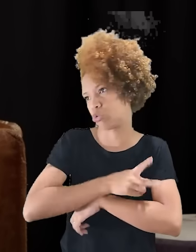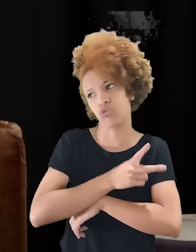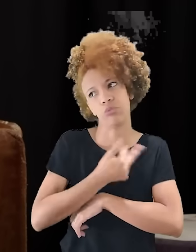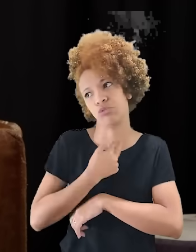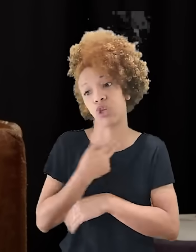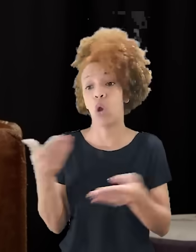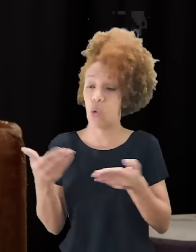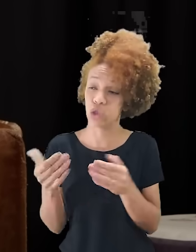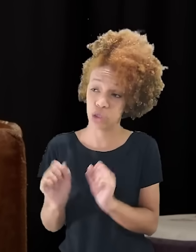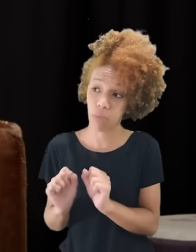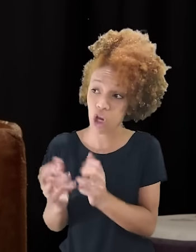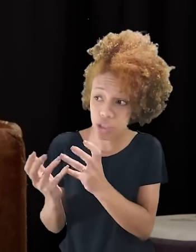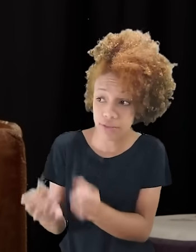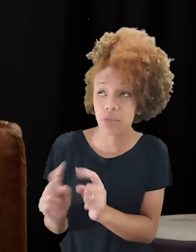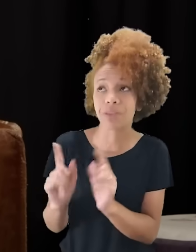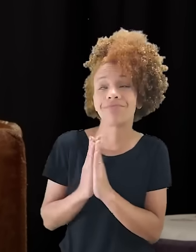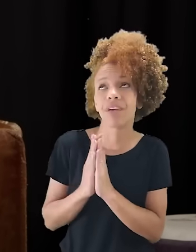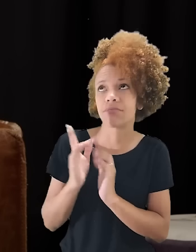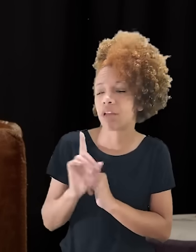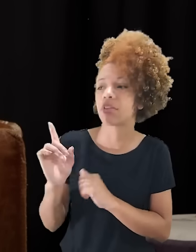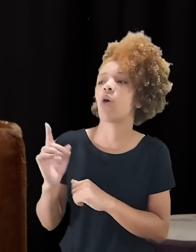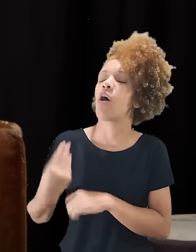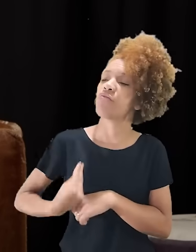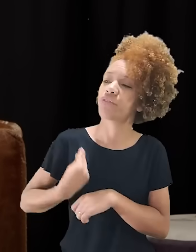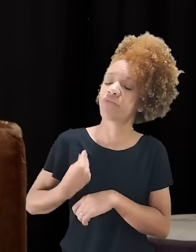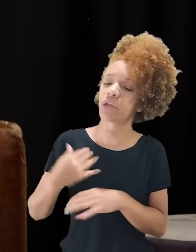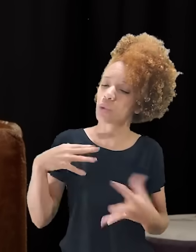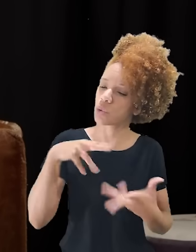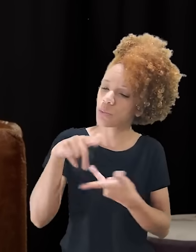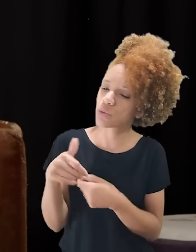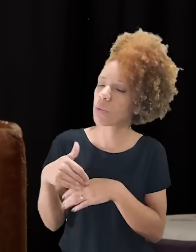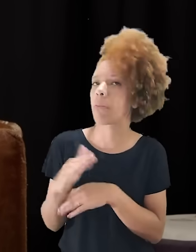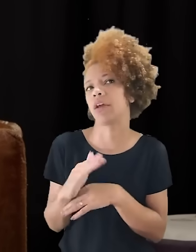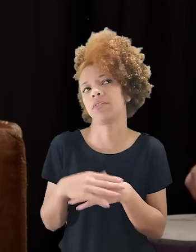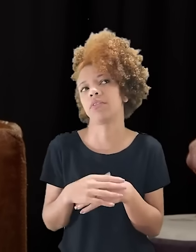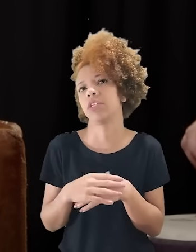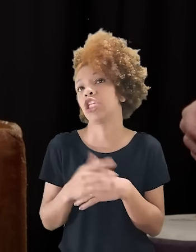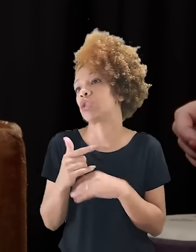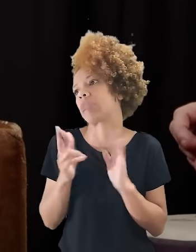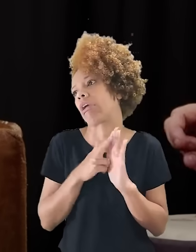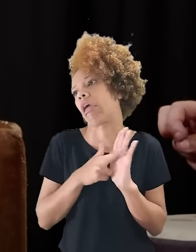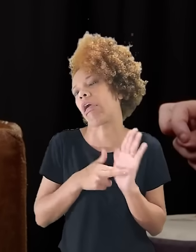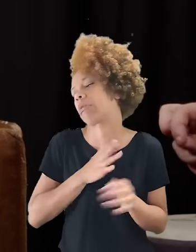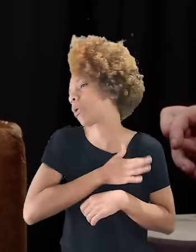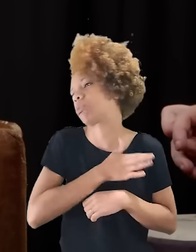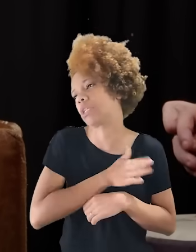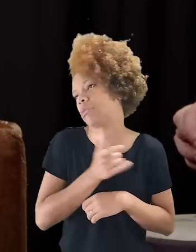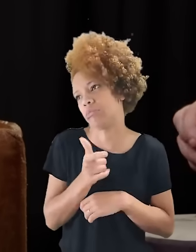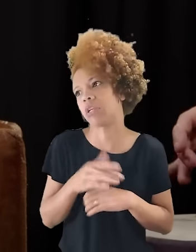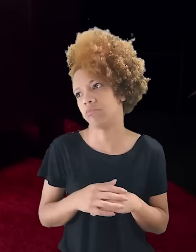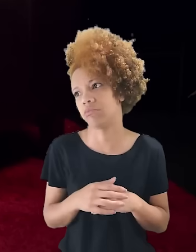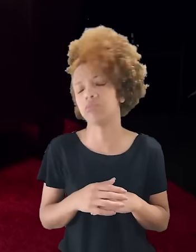em dia já tá podendo eu acho que graças a Deus agora a gente tá vivendo num mundo mais em que não tá havendo tanto preconceito